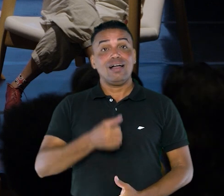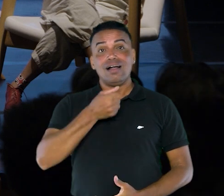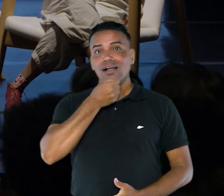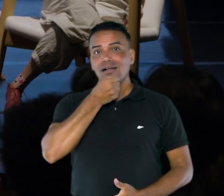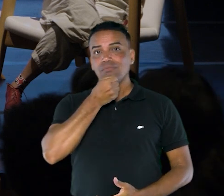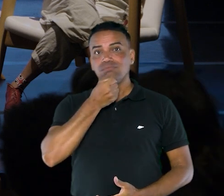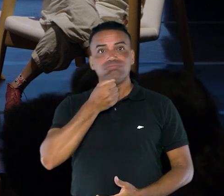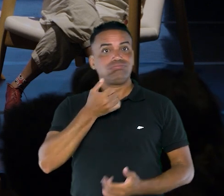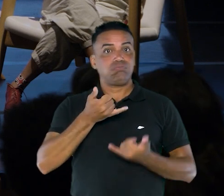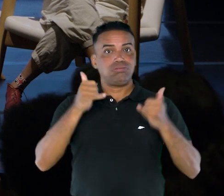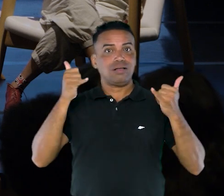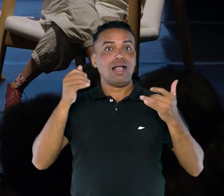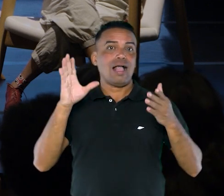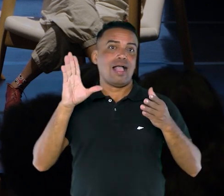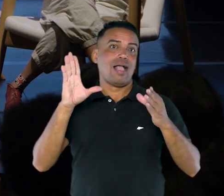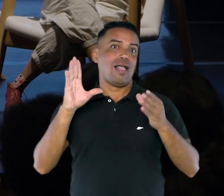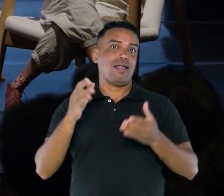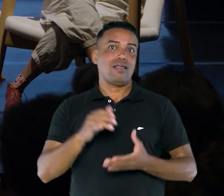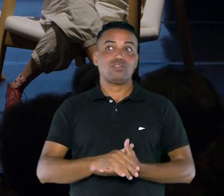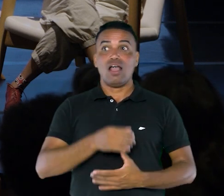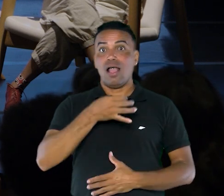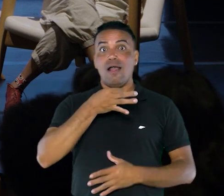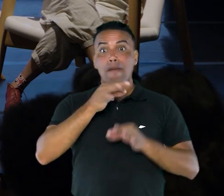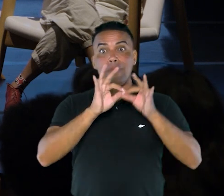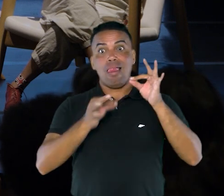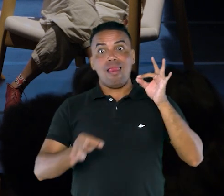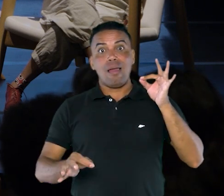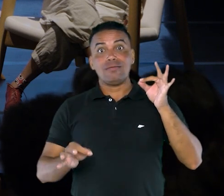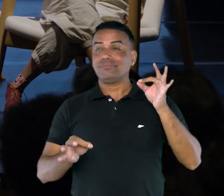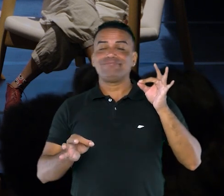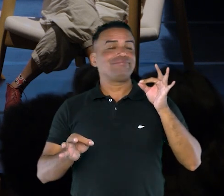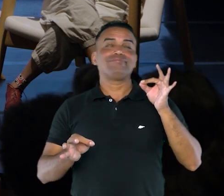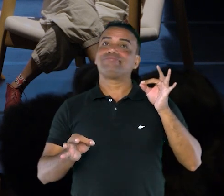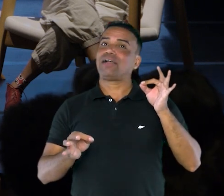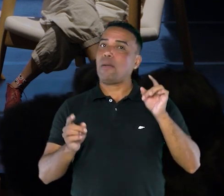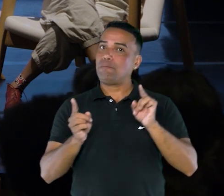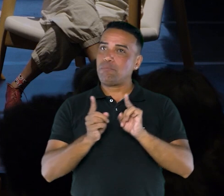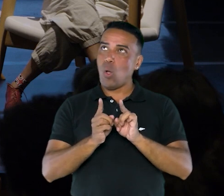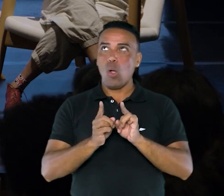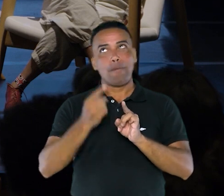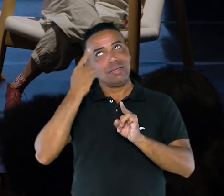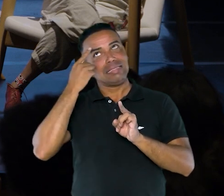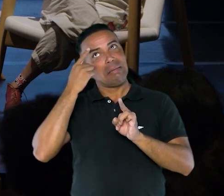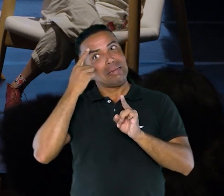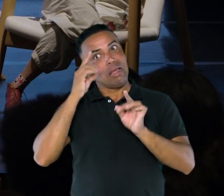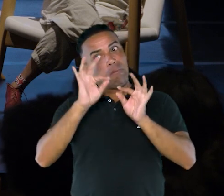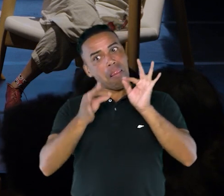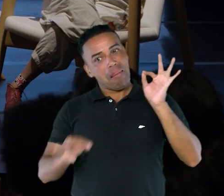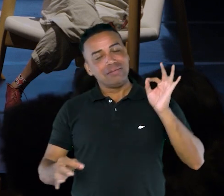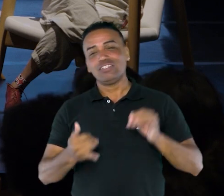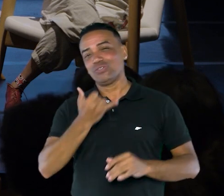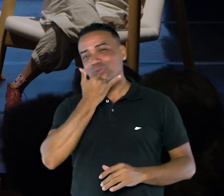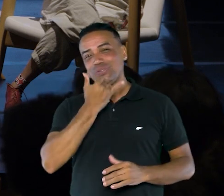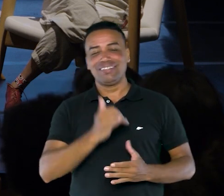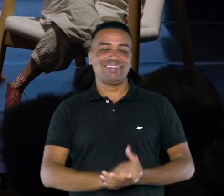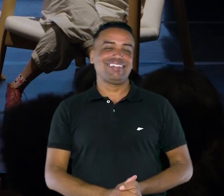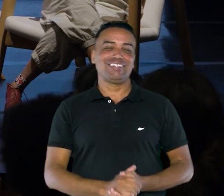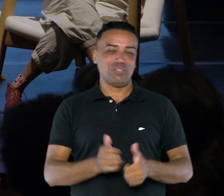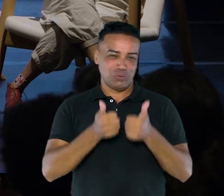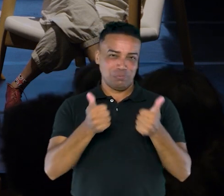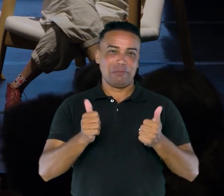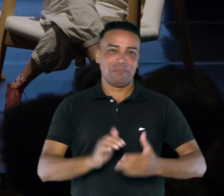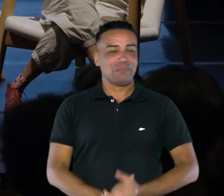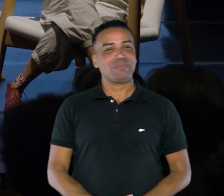acabou a bateria, né? E eu achei que estava falando pouco, né? Mas tudo bem.